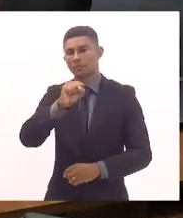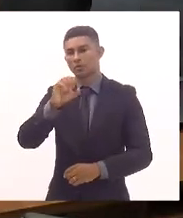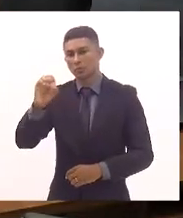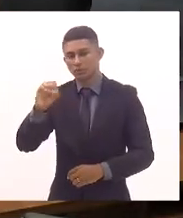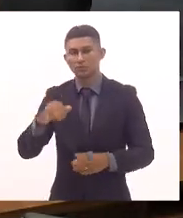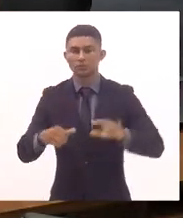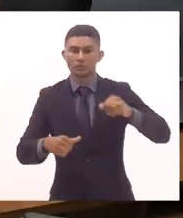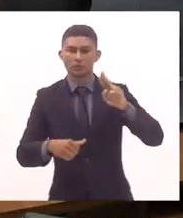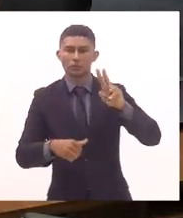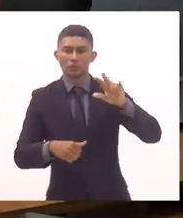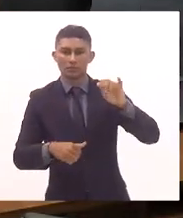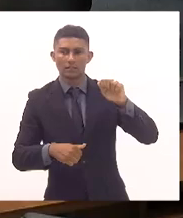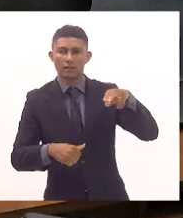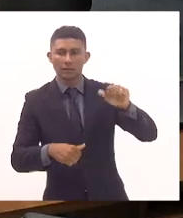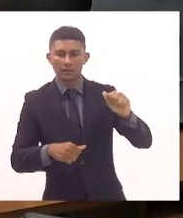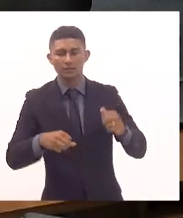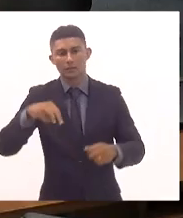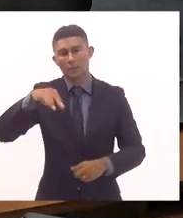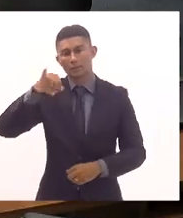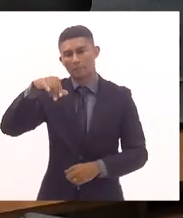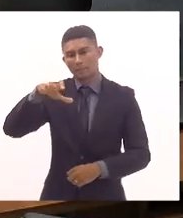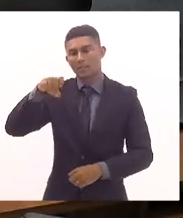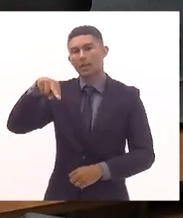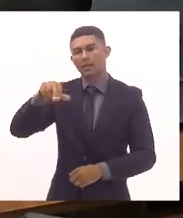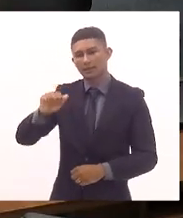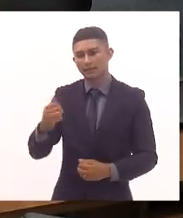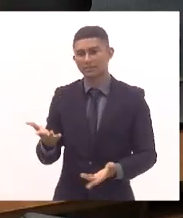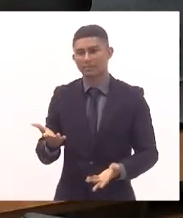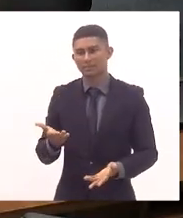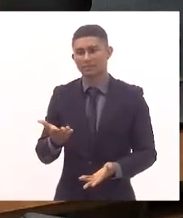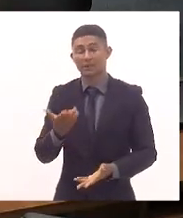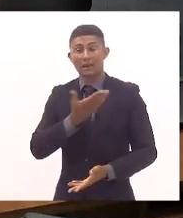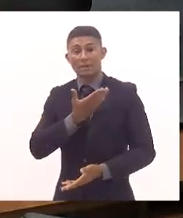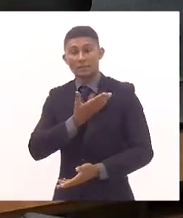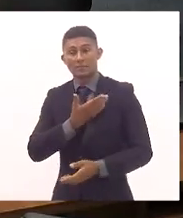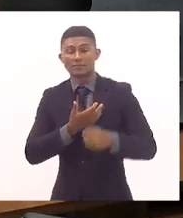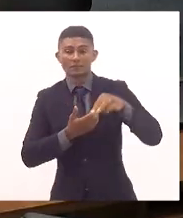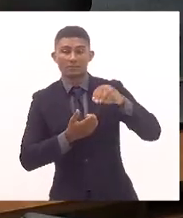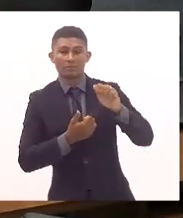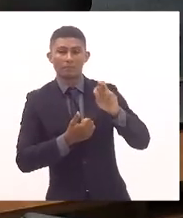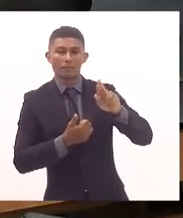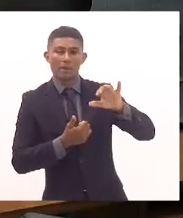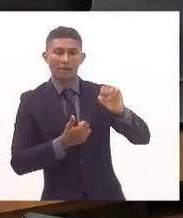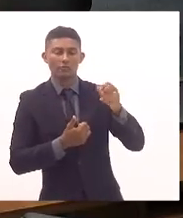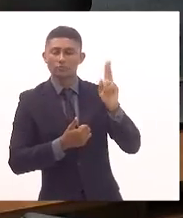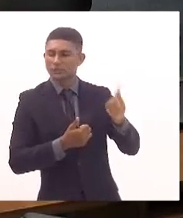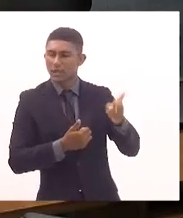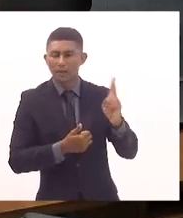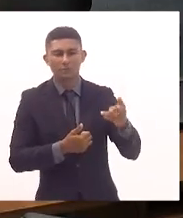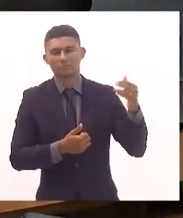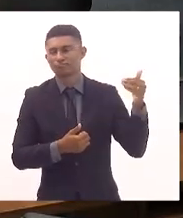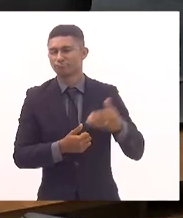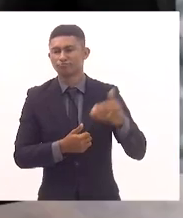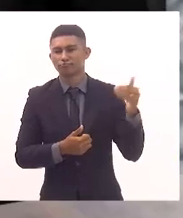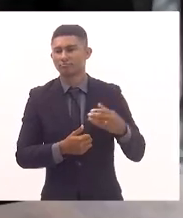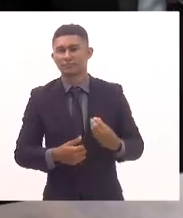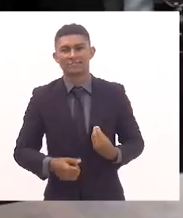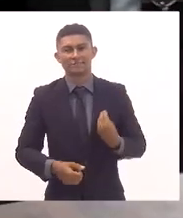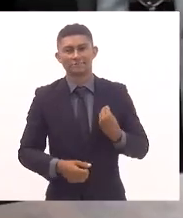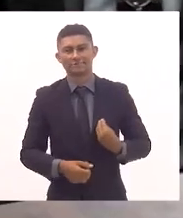Juliana, a Milena. Dá um abraço ao meu amigo Márcio Garcia, sempre muito combativo e presente.